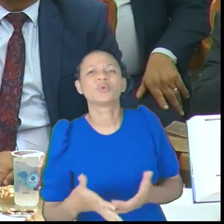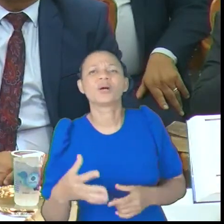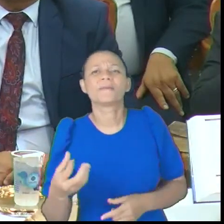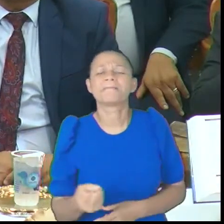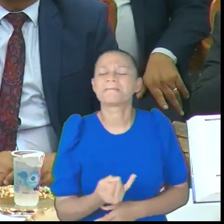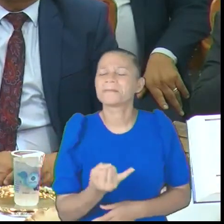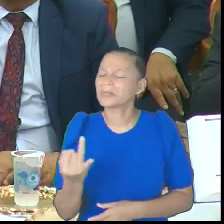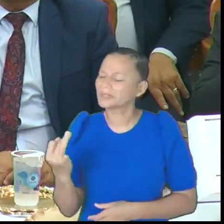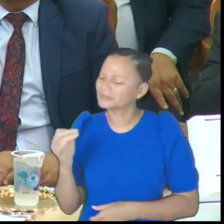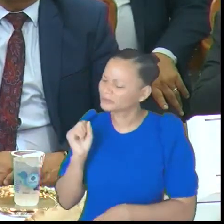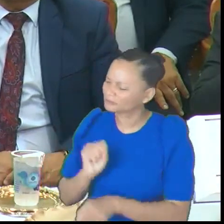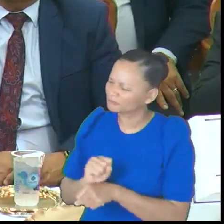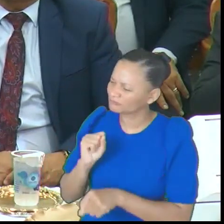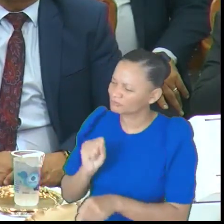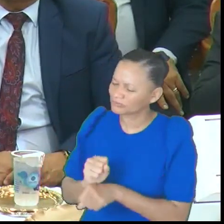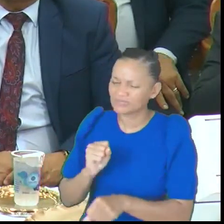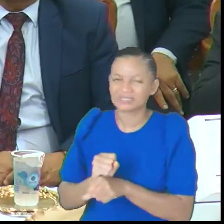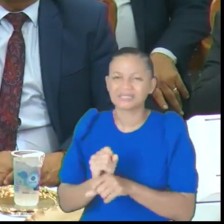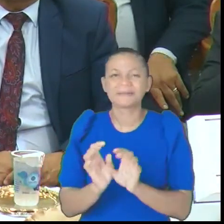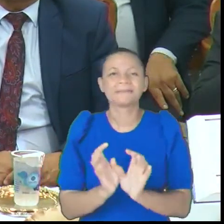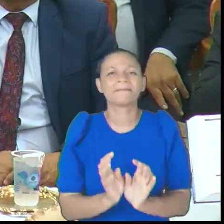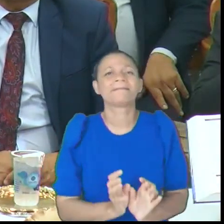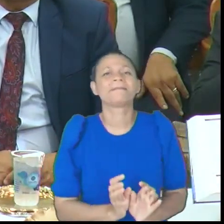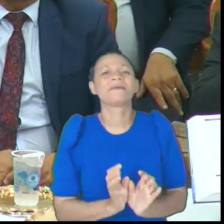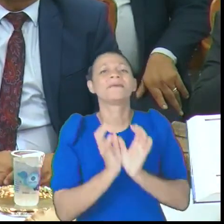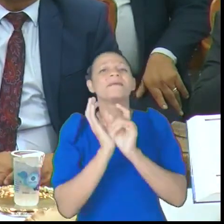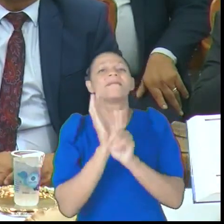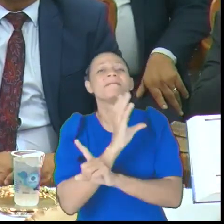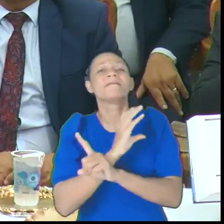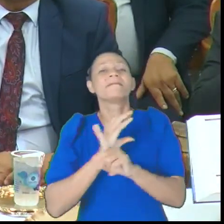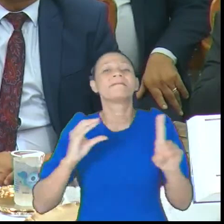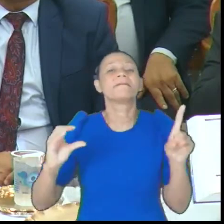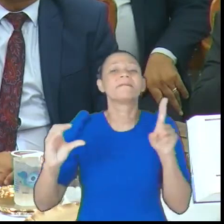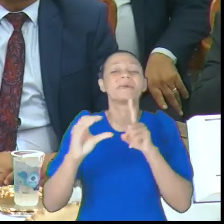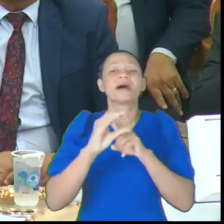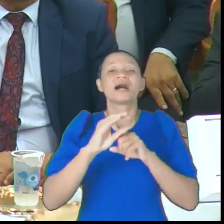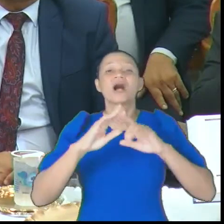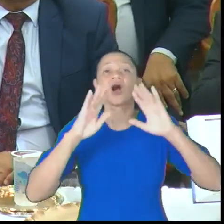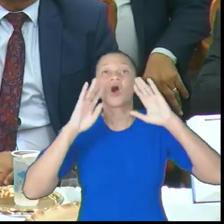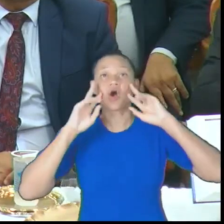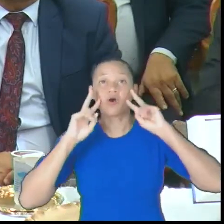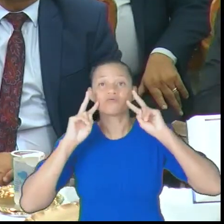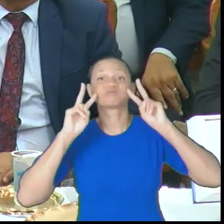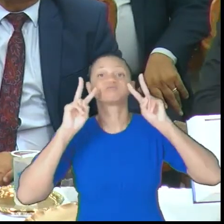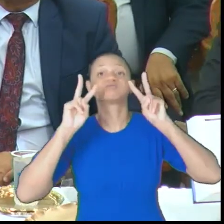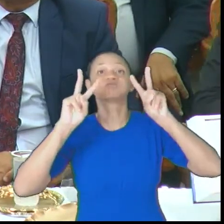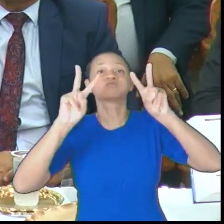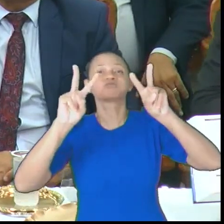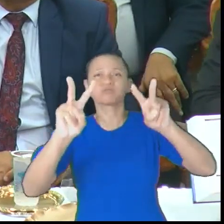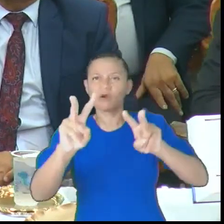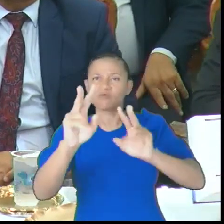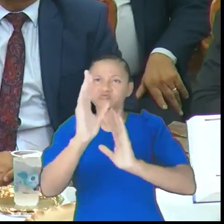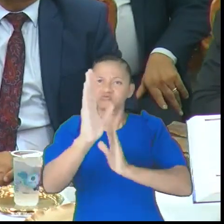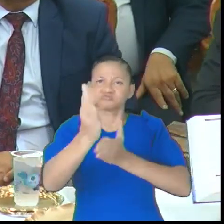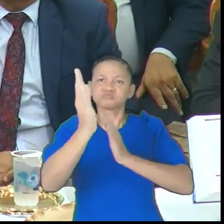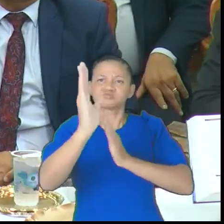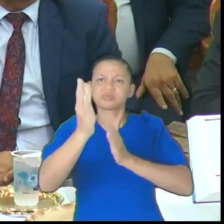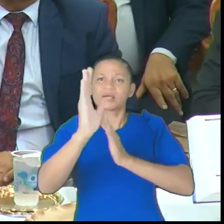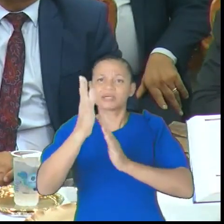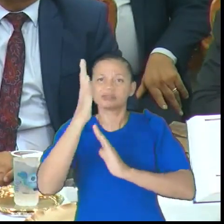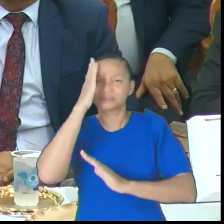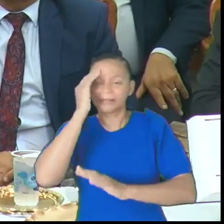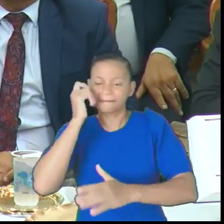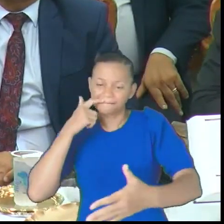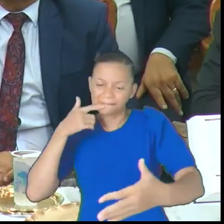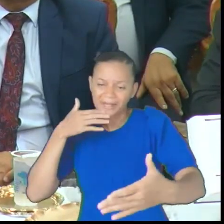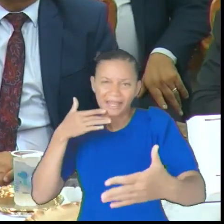estão aguardando Santa Ceia? É culto para a gente olhar para frente e saber que muito em breve